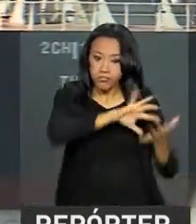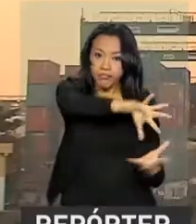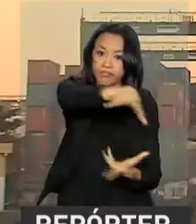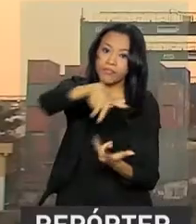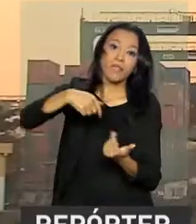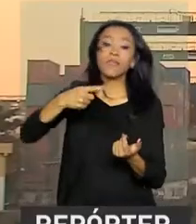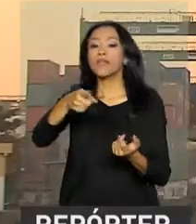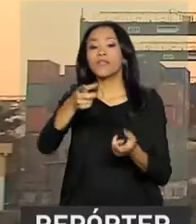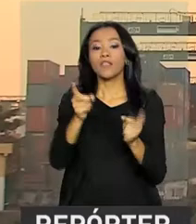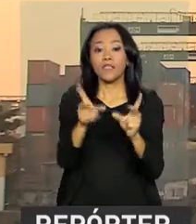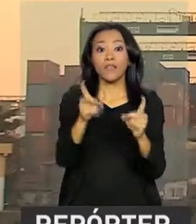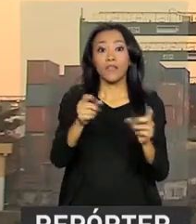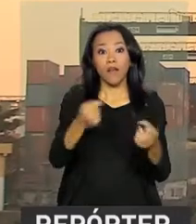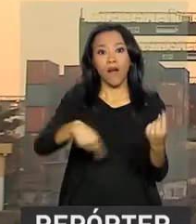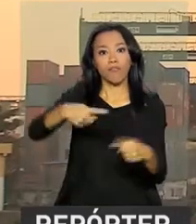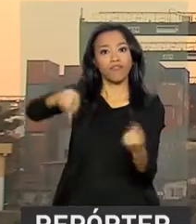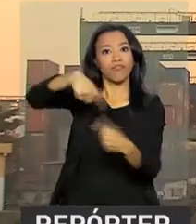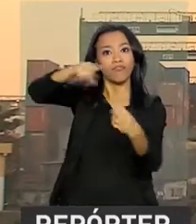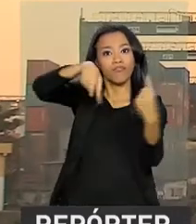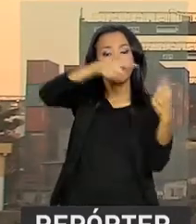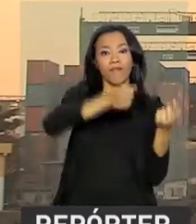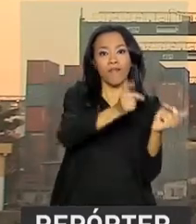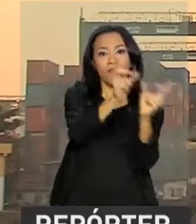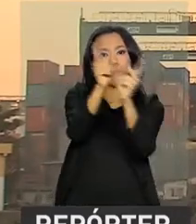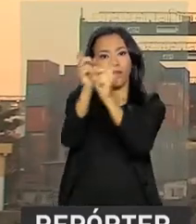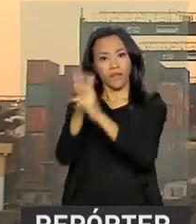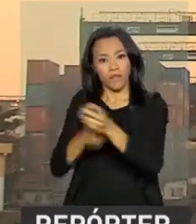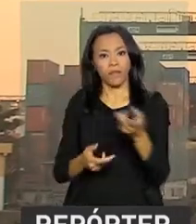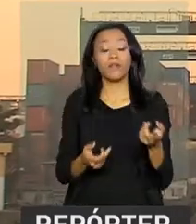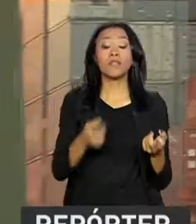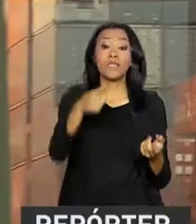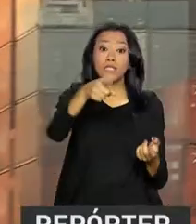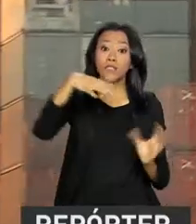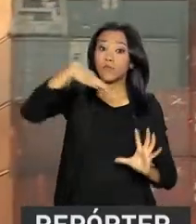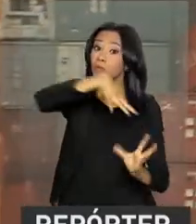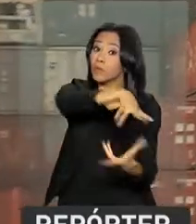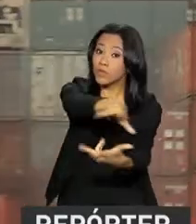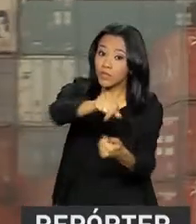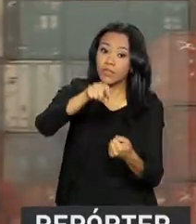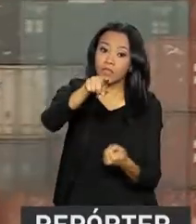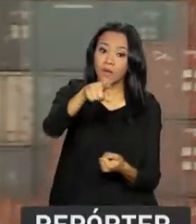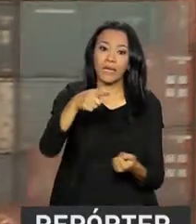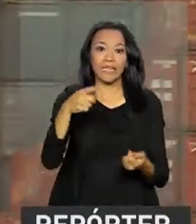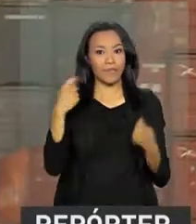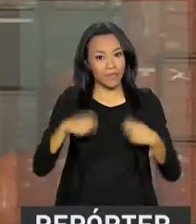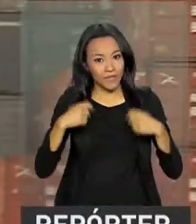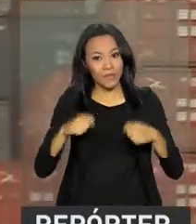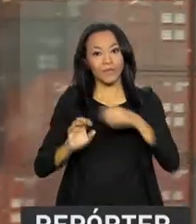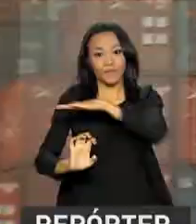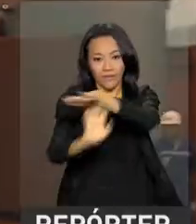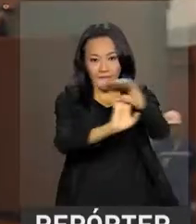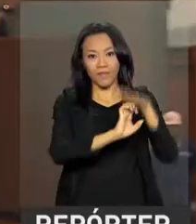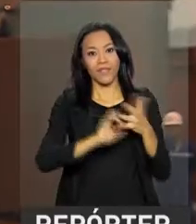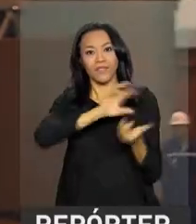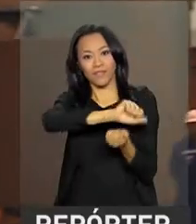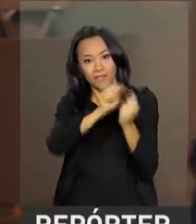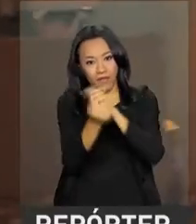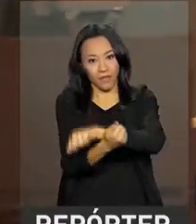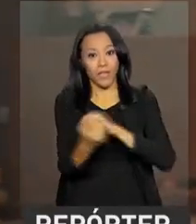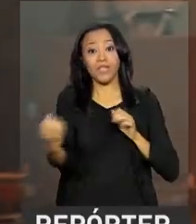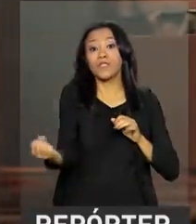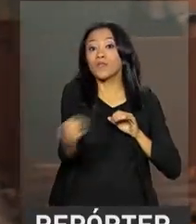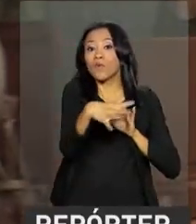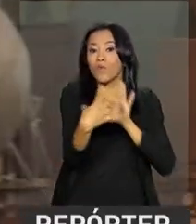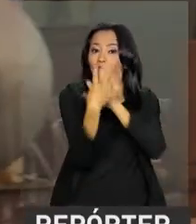na prática a competição pelos consumidores se tornou planetária e obrigou a adaptação das empresas uma saída foi a